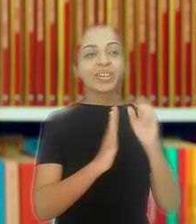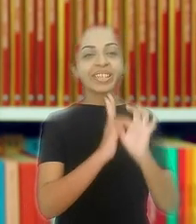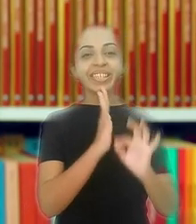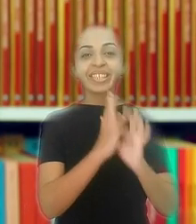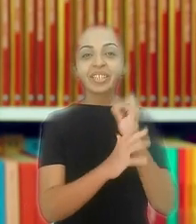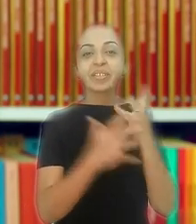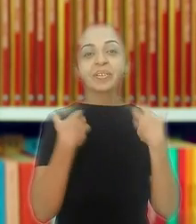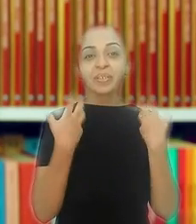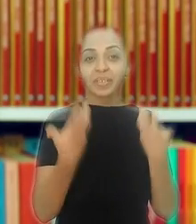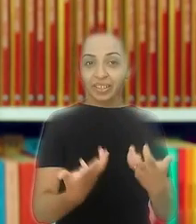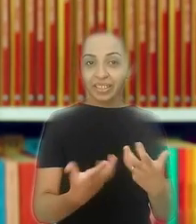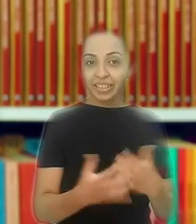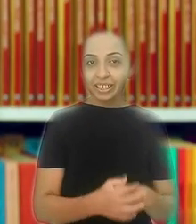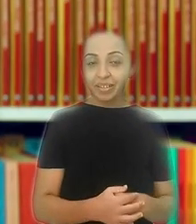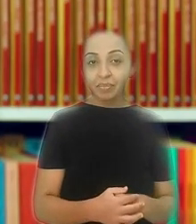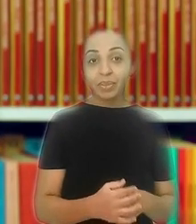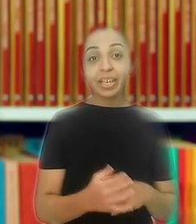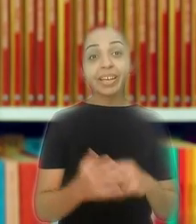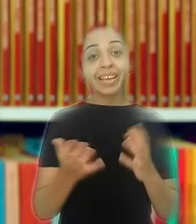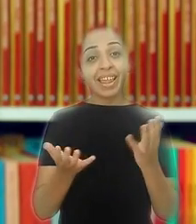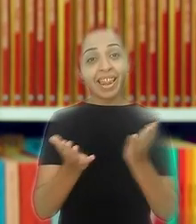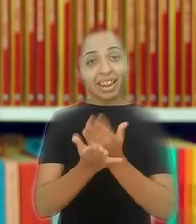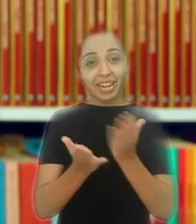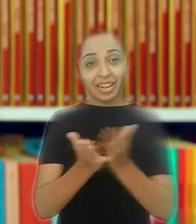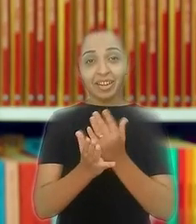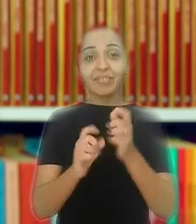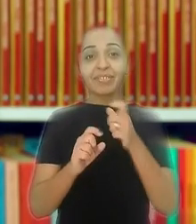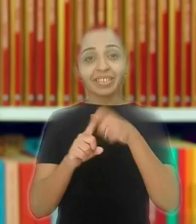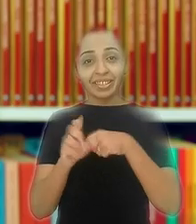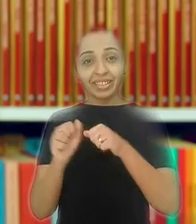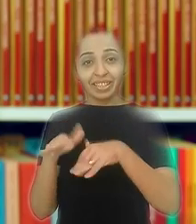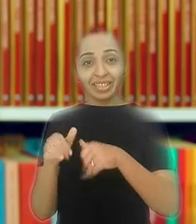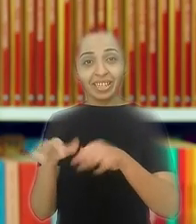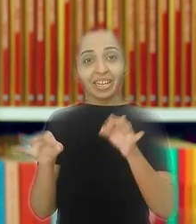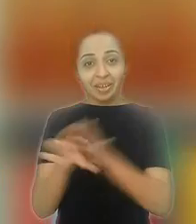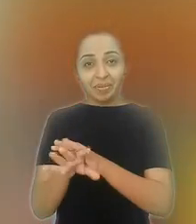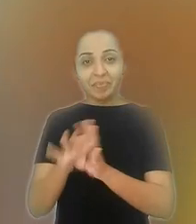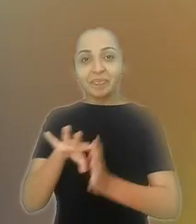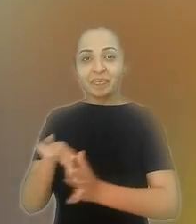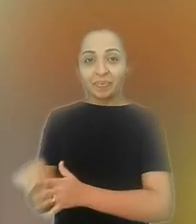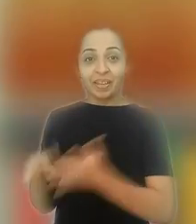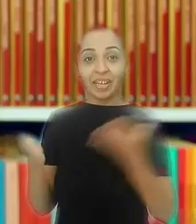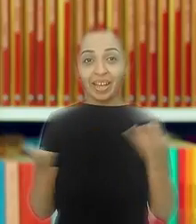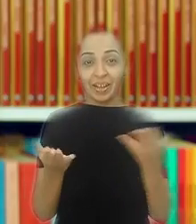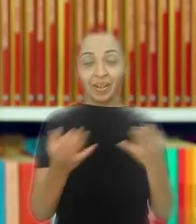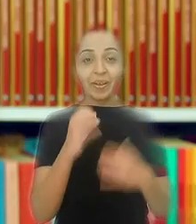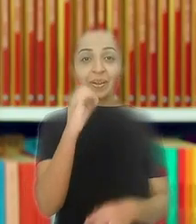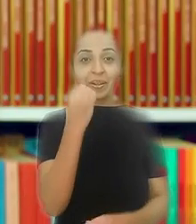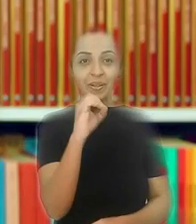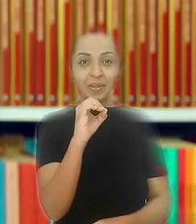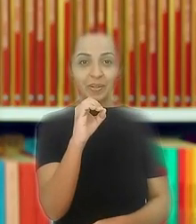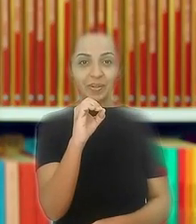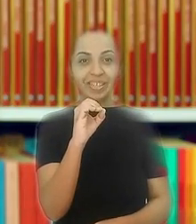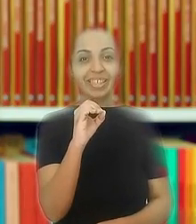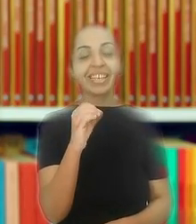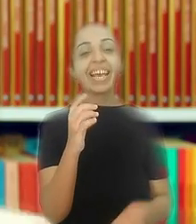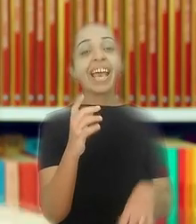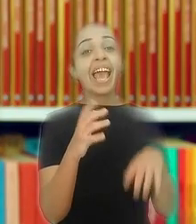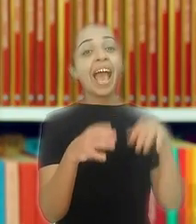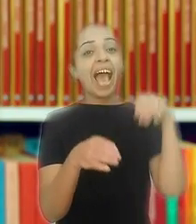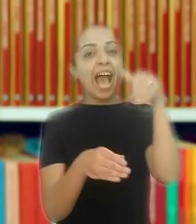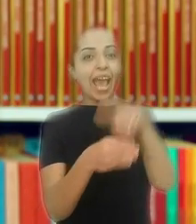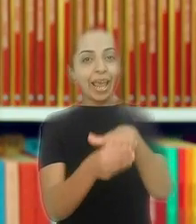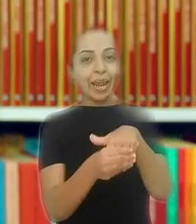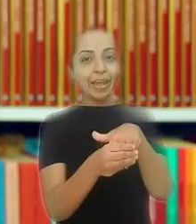do Belo Esses foram os livros de Setembro Vamos agora para os livros de outubro em Outubro a gente teve um negócio chamado eleição E aí